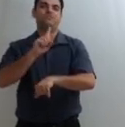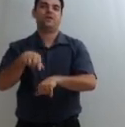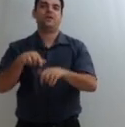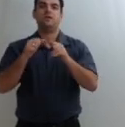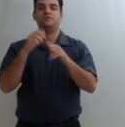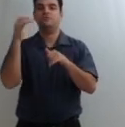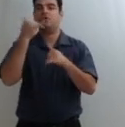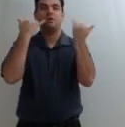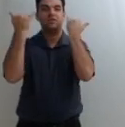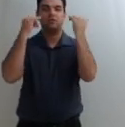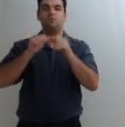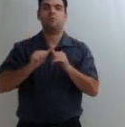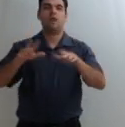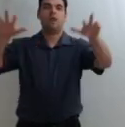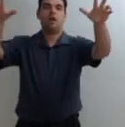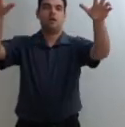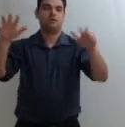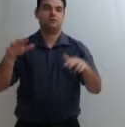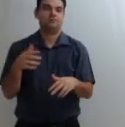dados.